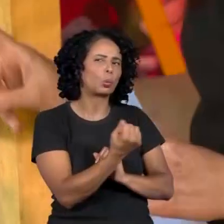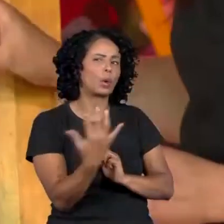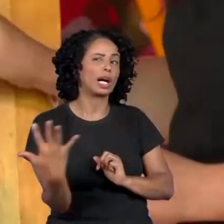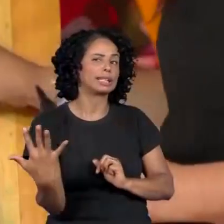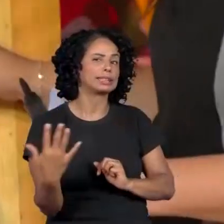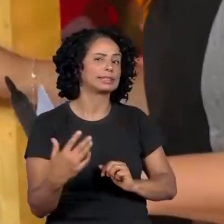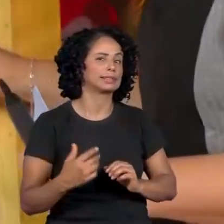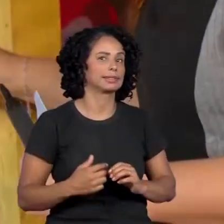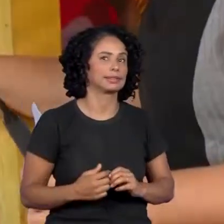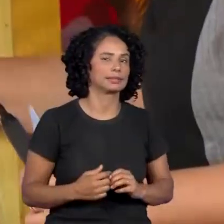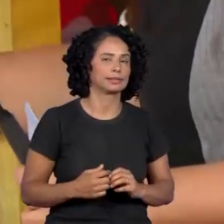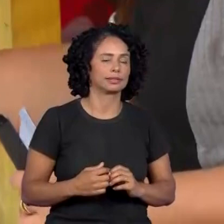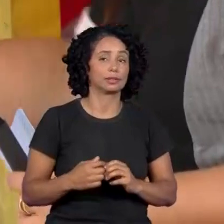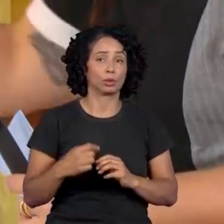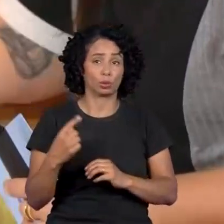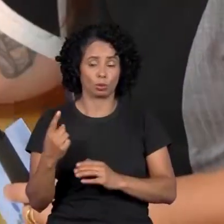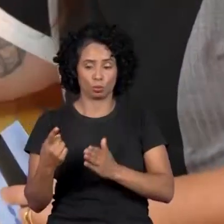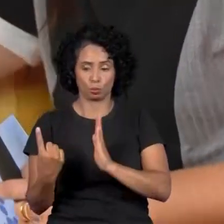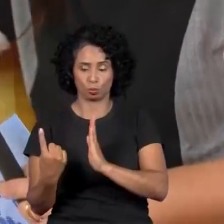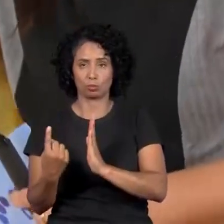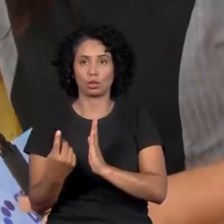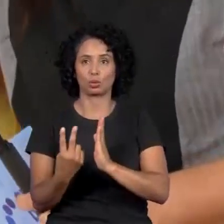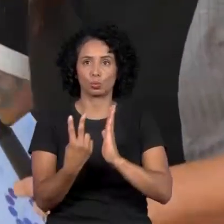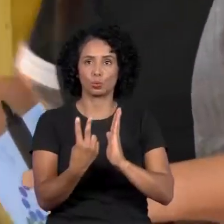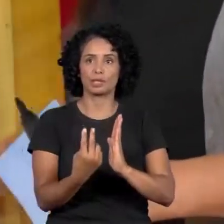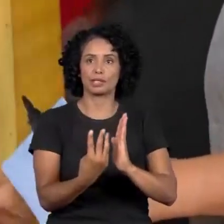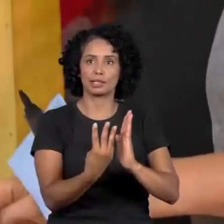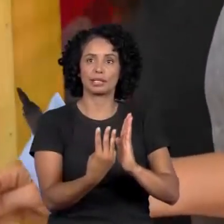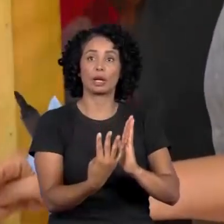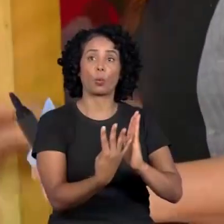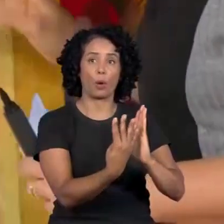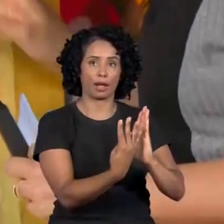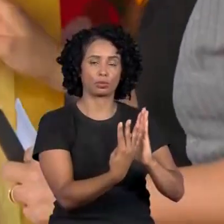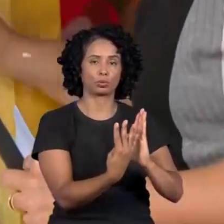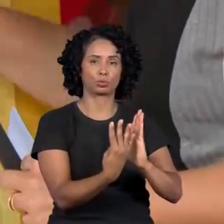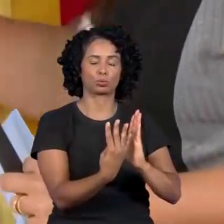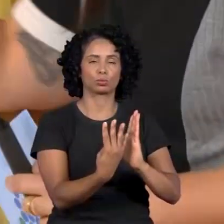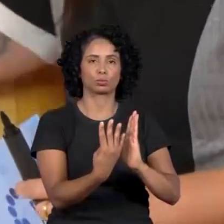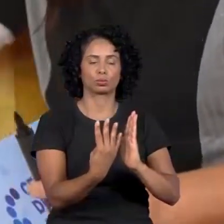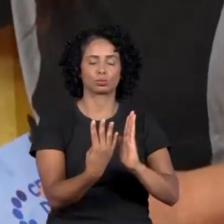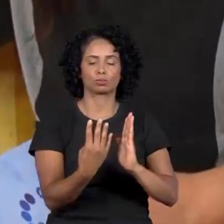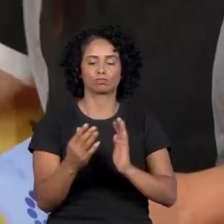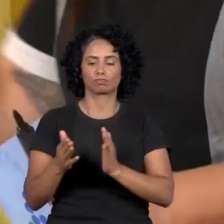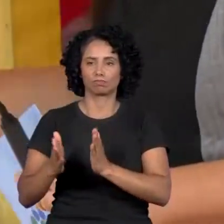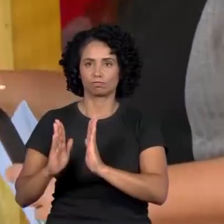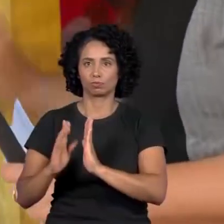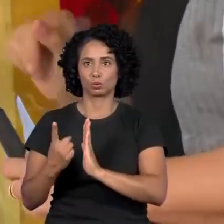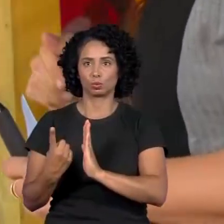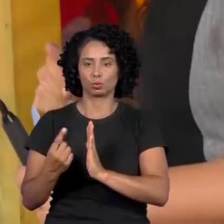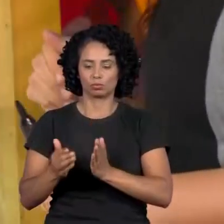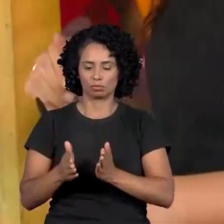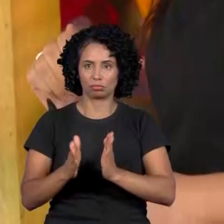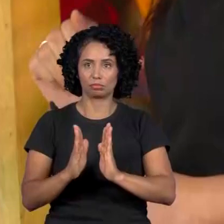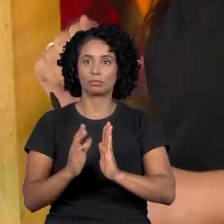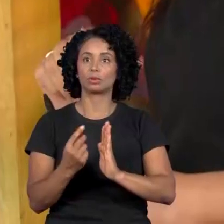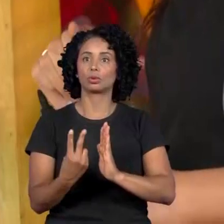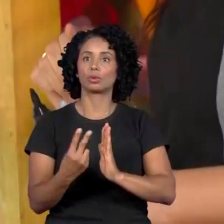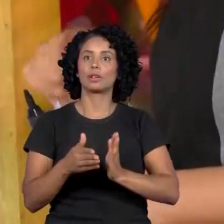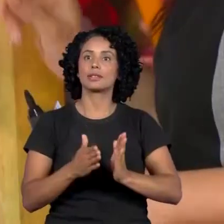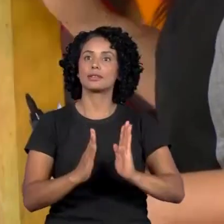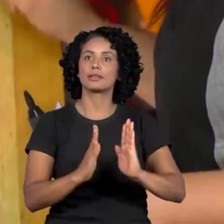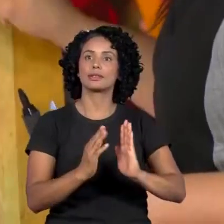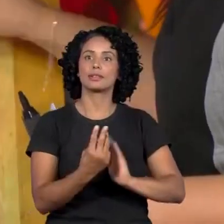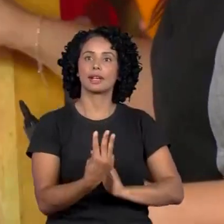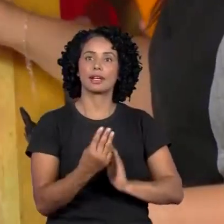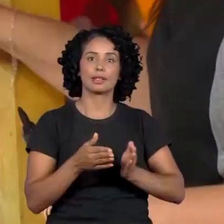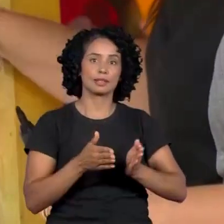inteiro? Olha lá, 1, 2, 3, 4 partes. Então, eu dividi um inteiro em 4